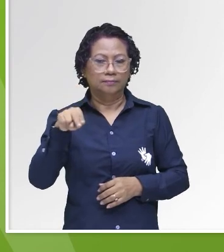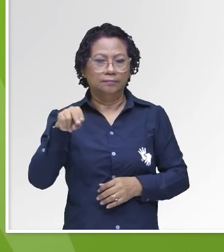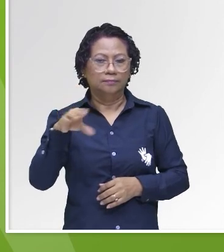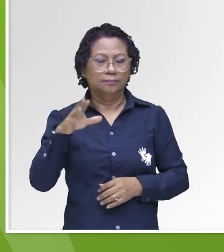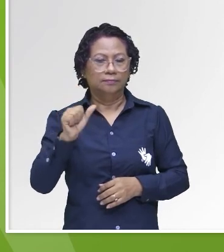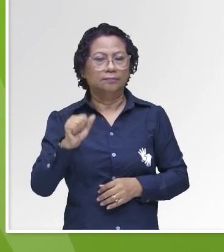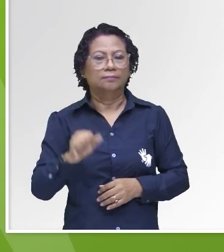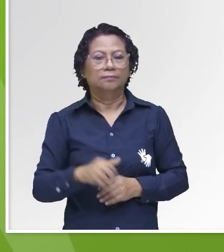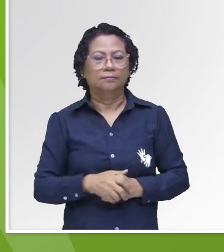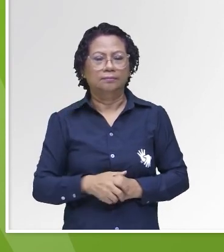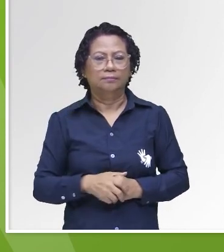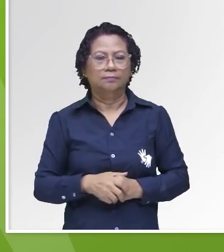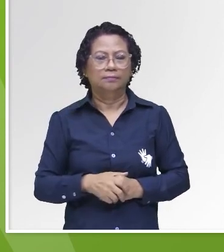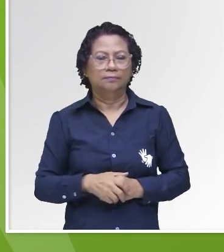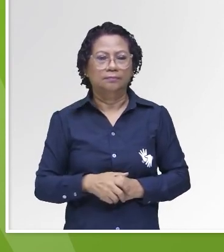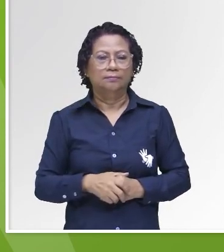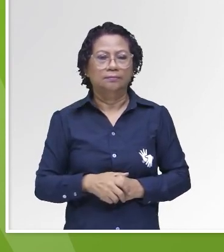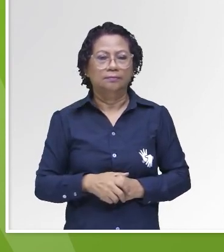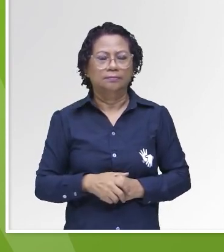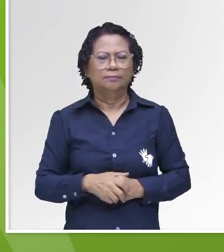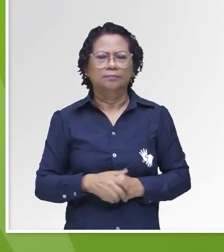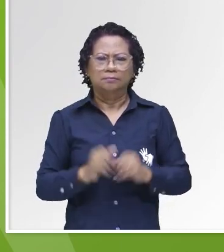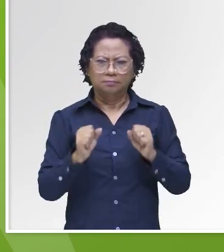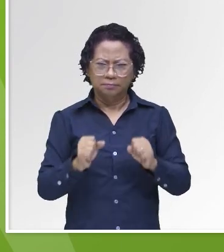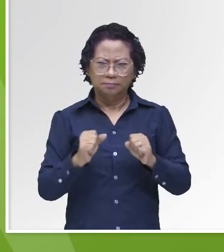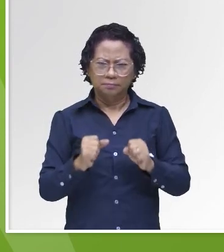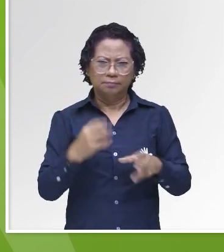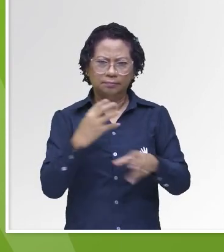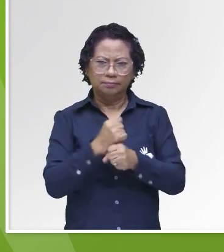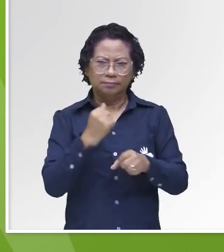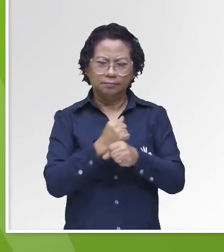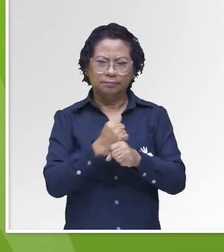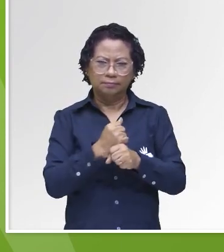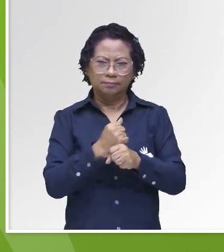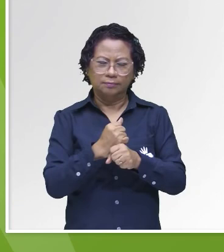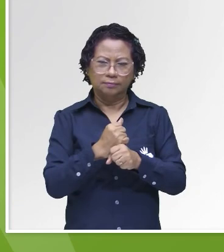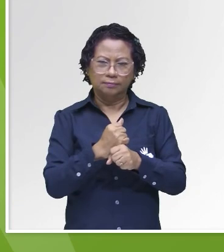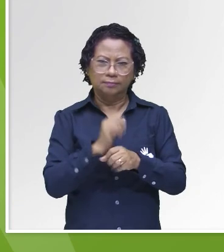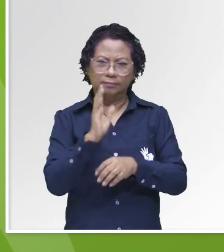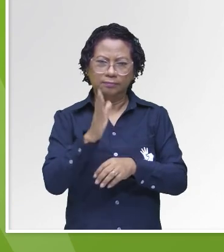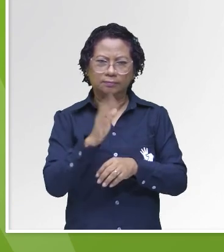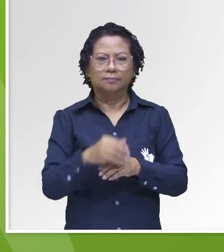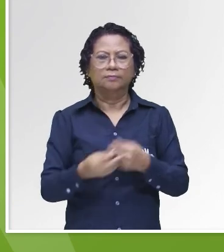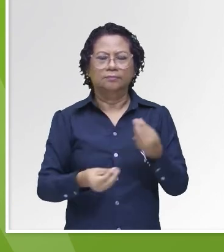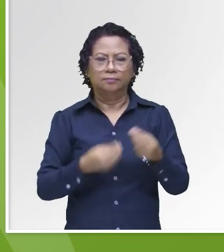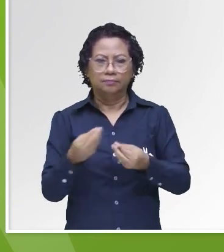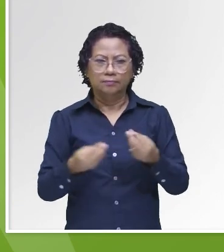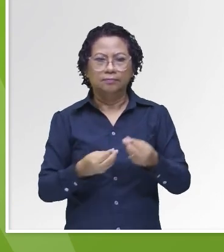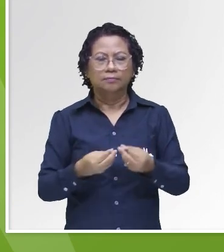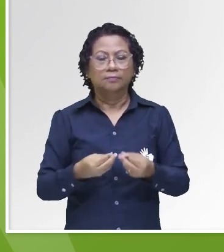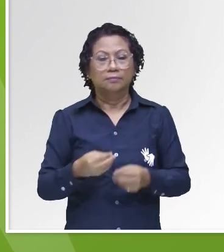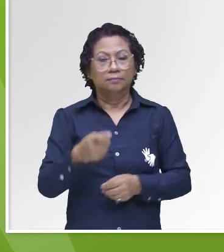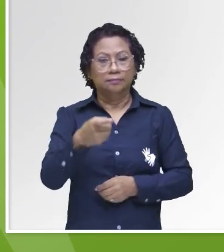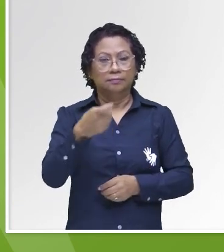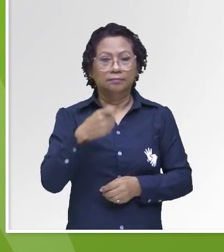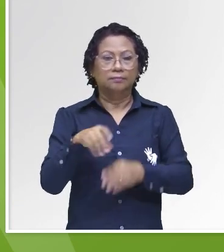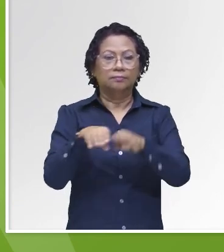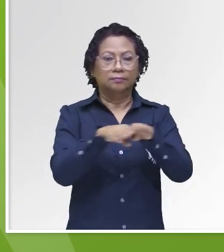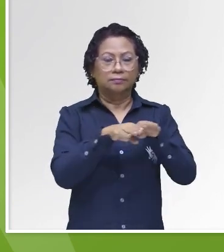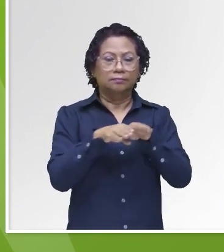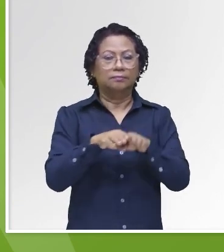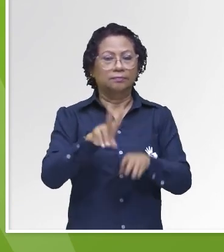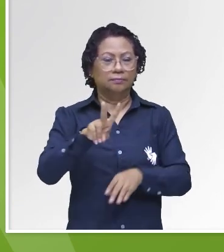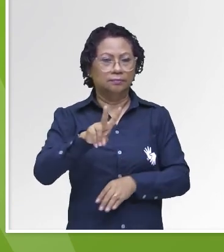alcance? Posso calcular pela equação anterior, que nós vimos, x é igual ao